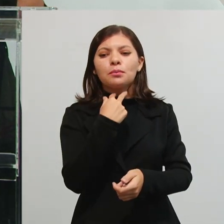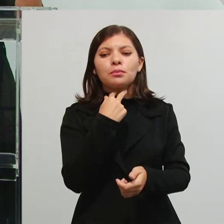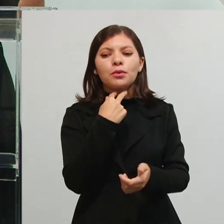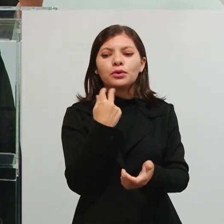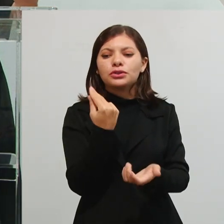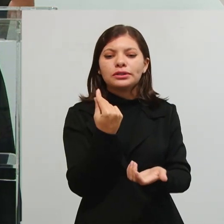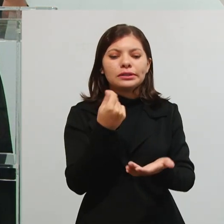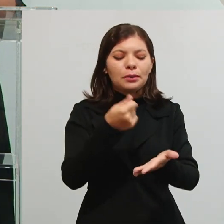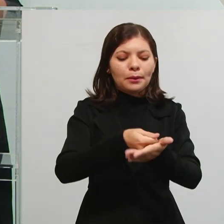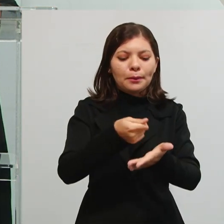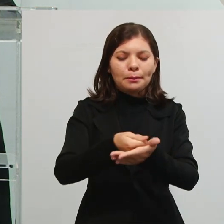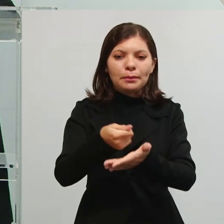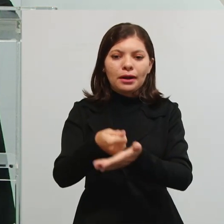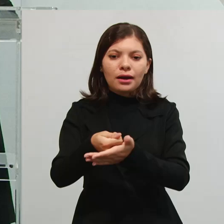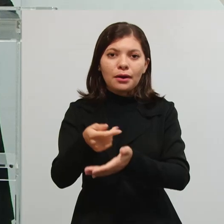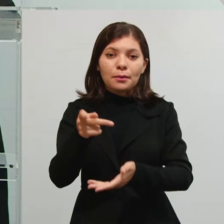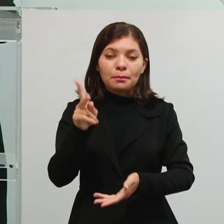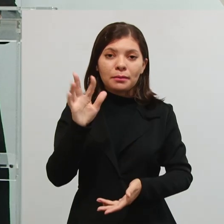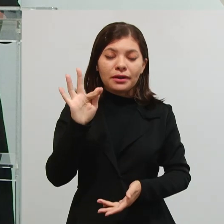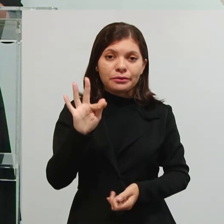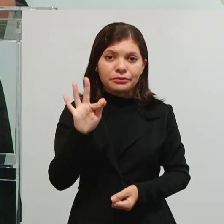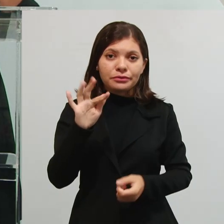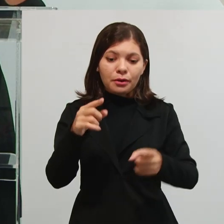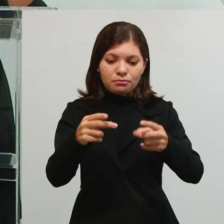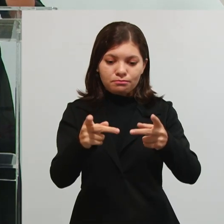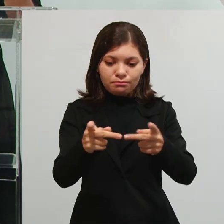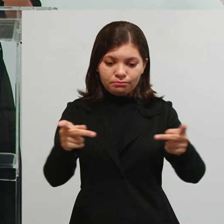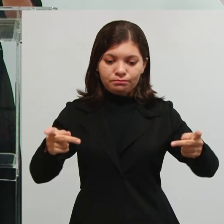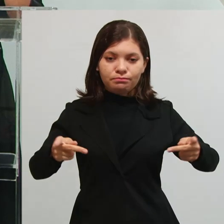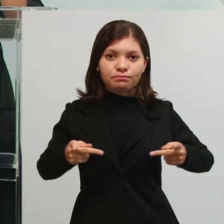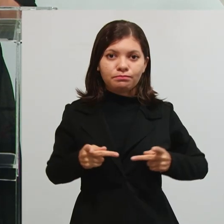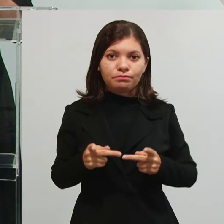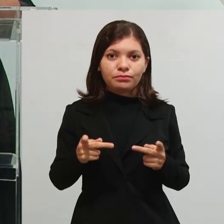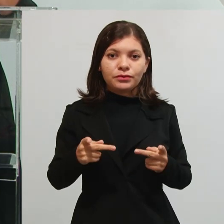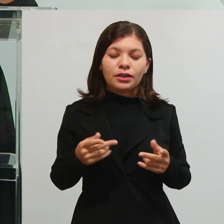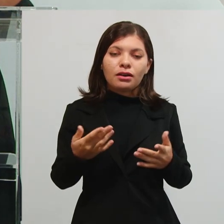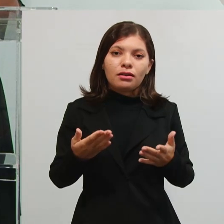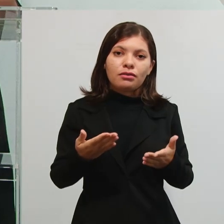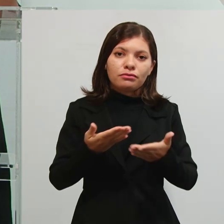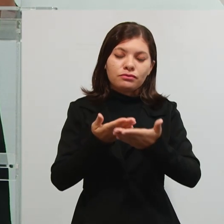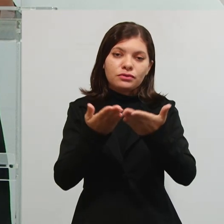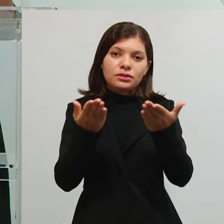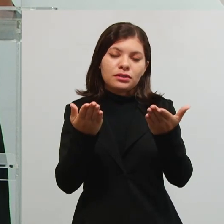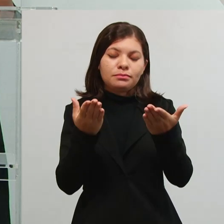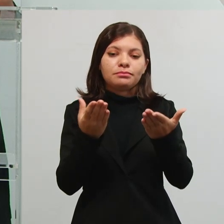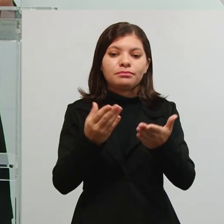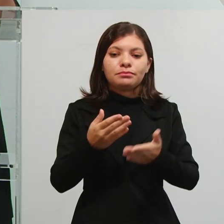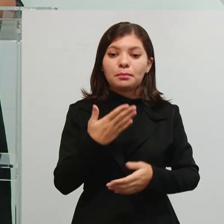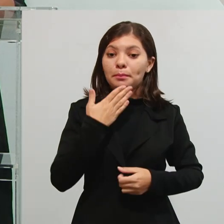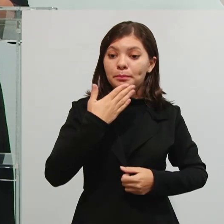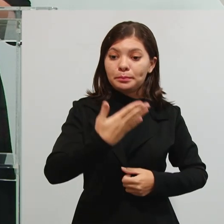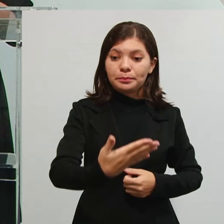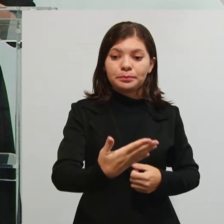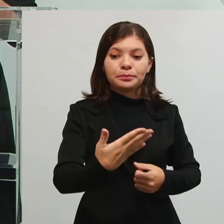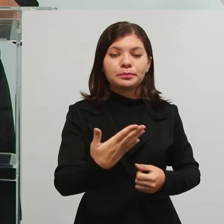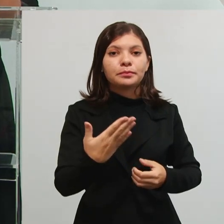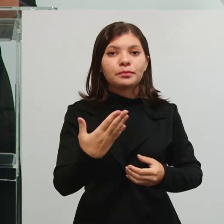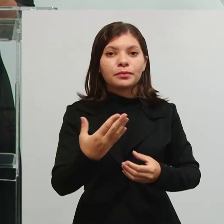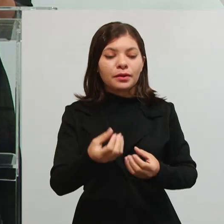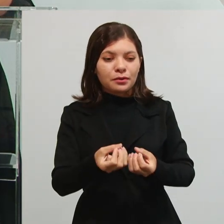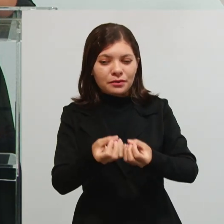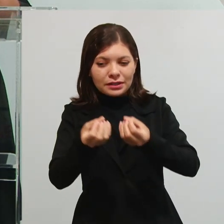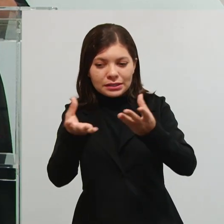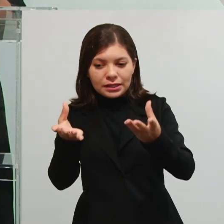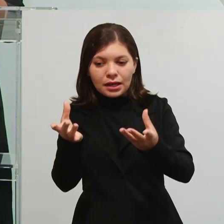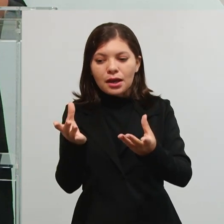marmitex um prato feito você tem empatia você como dono ou então você pede permissão para o dono para oferecer